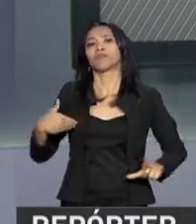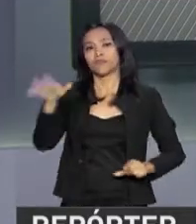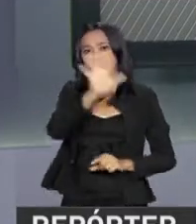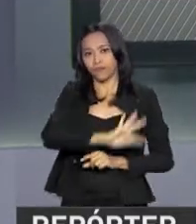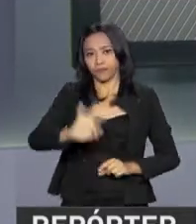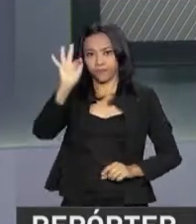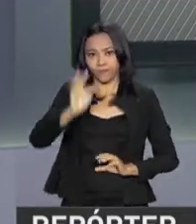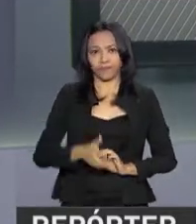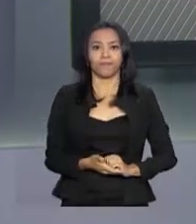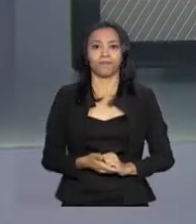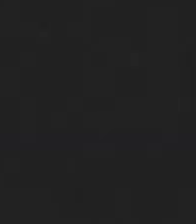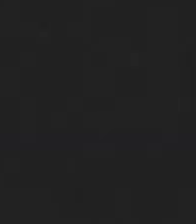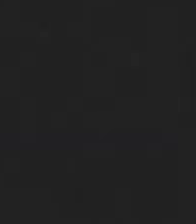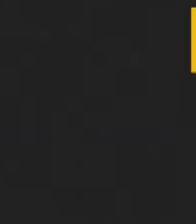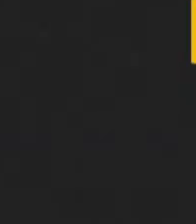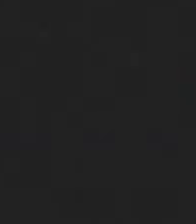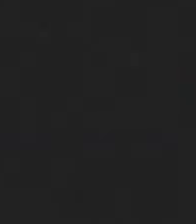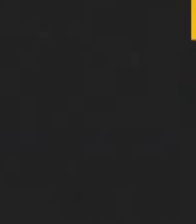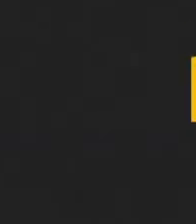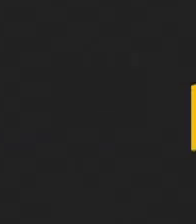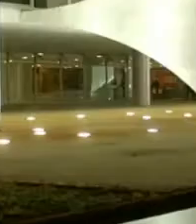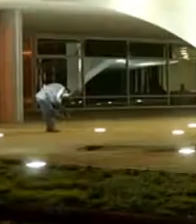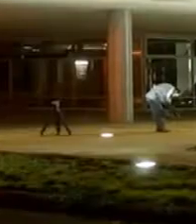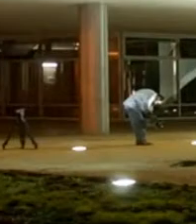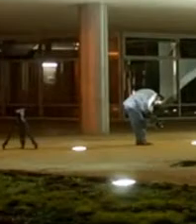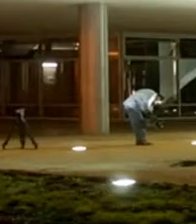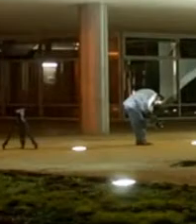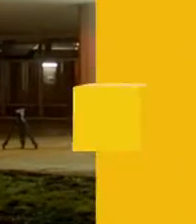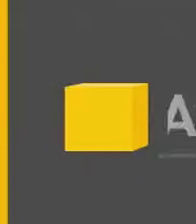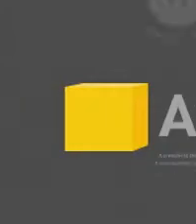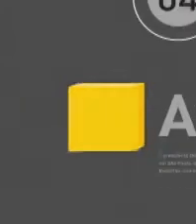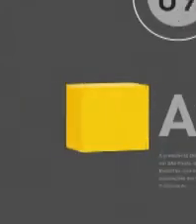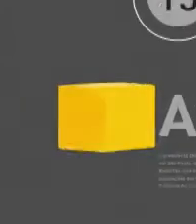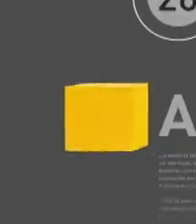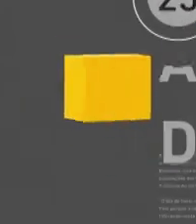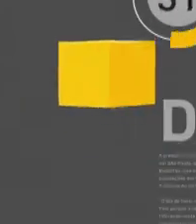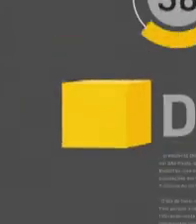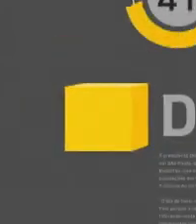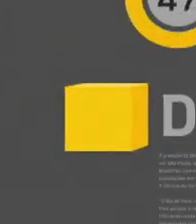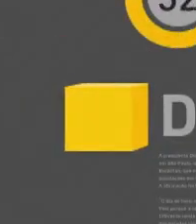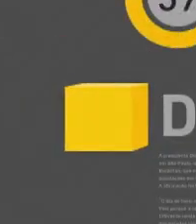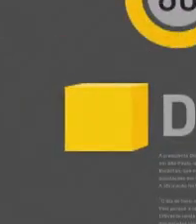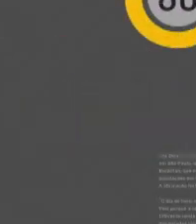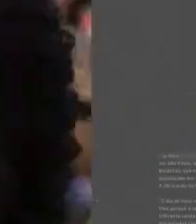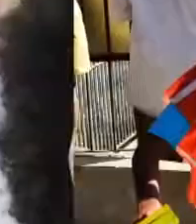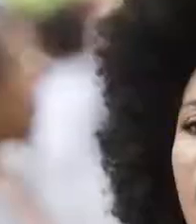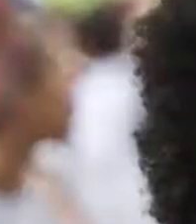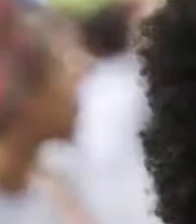Governo Federal.